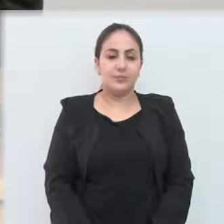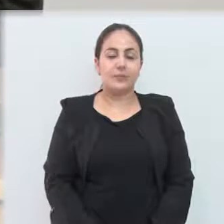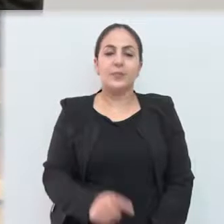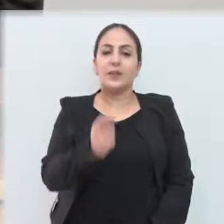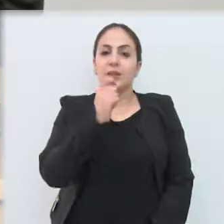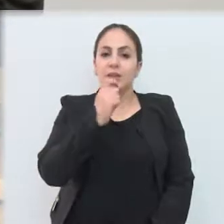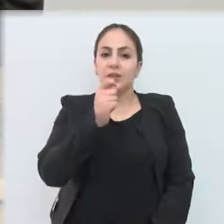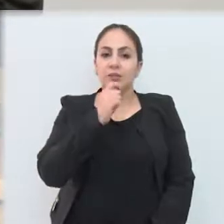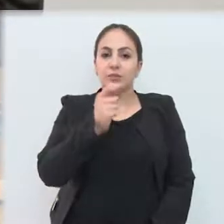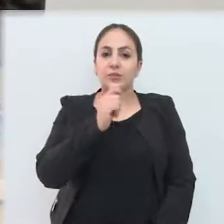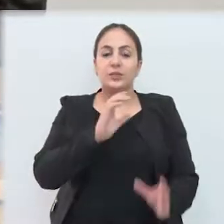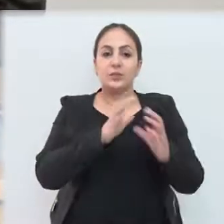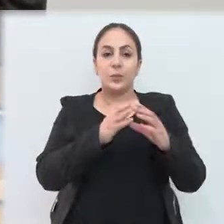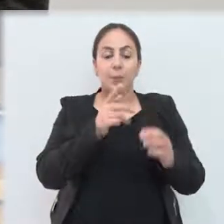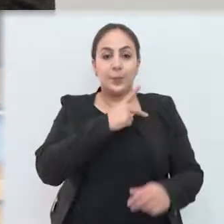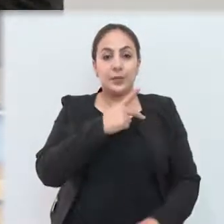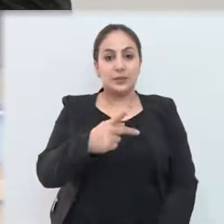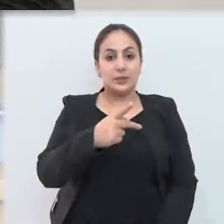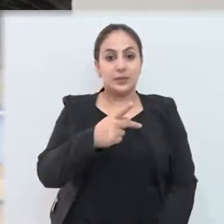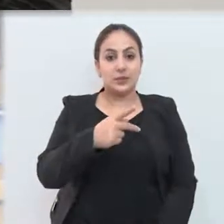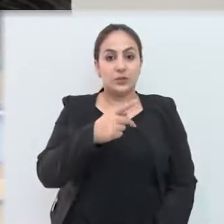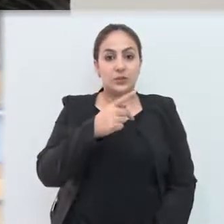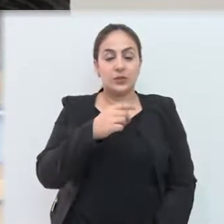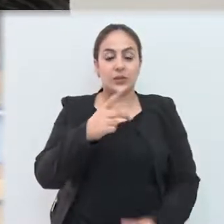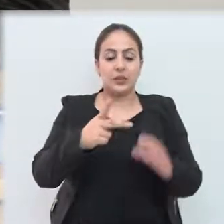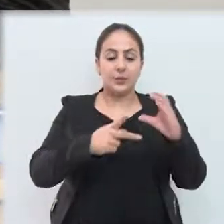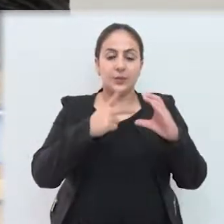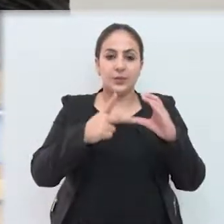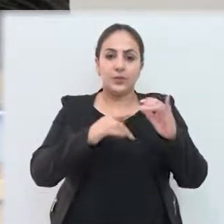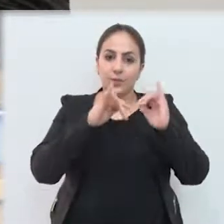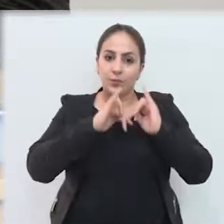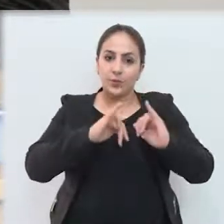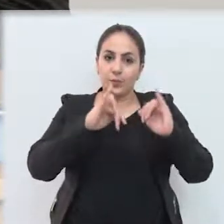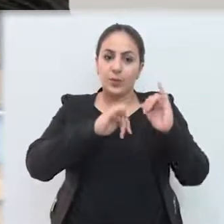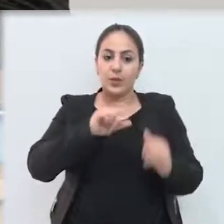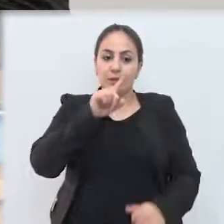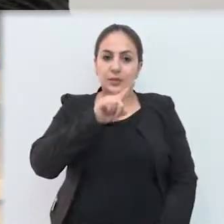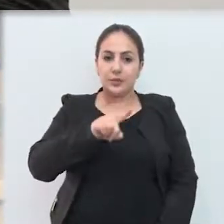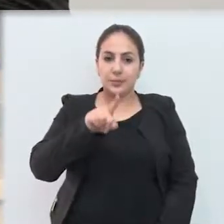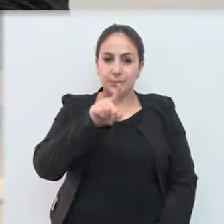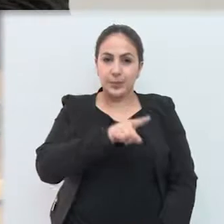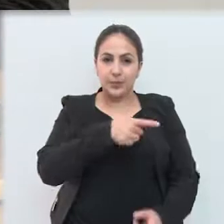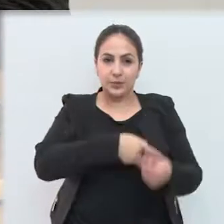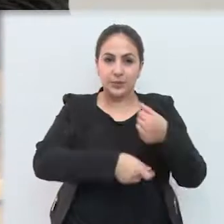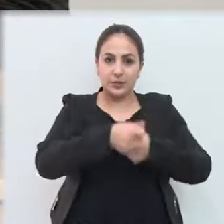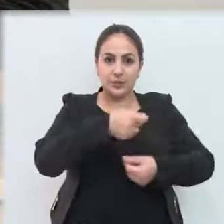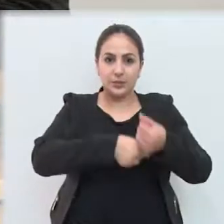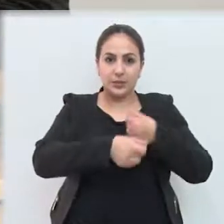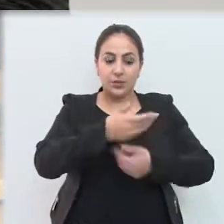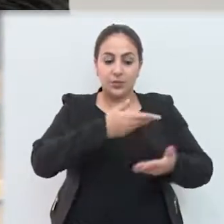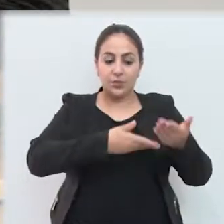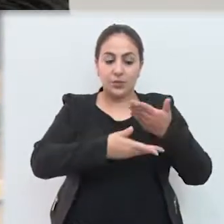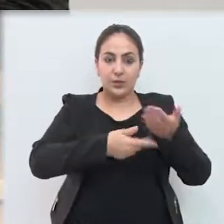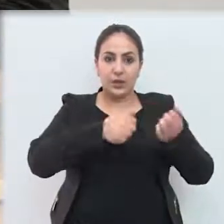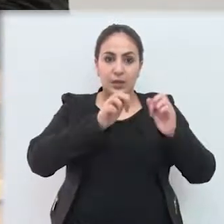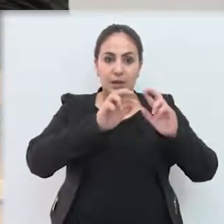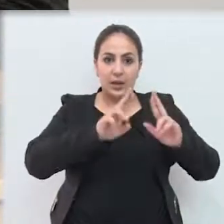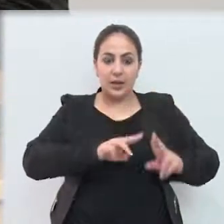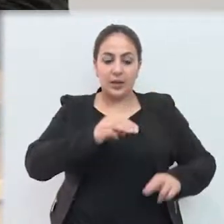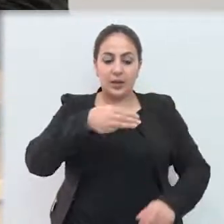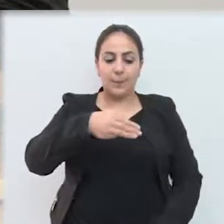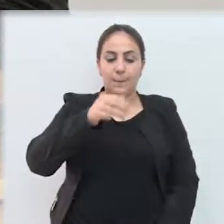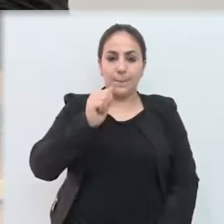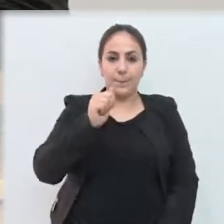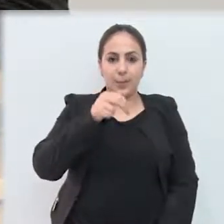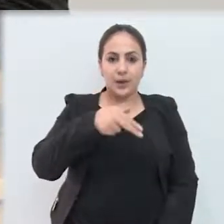Em entrevista coletiva, o presidente do Legislativo informou a suspensão das negociações envolvendo a área ocupada